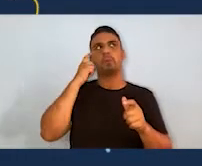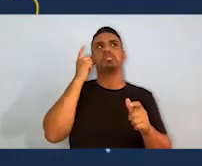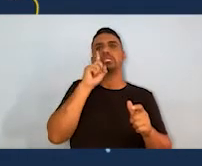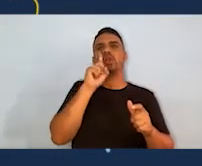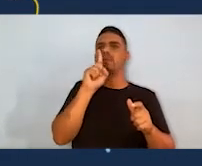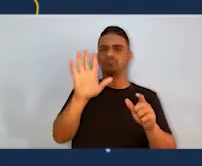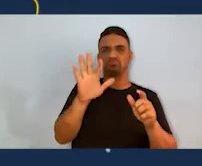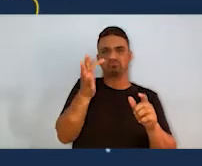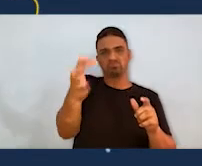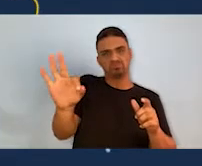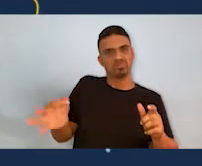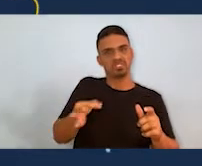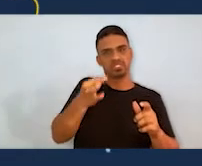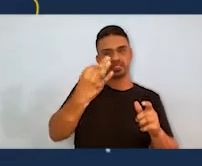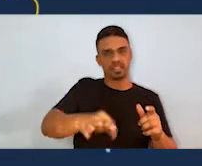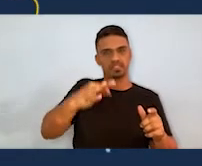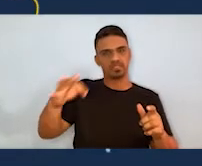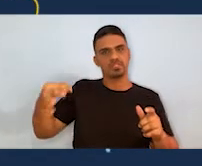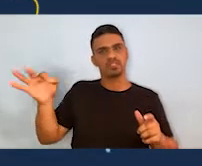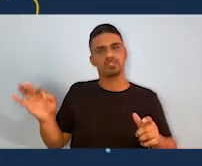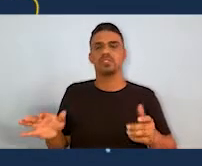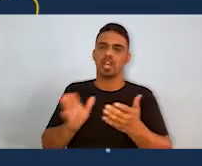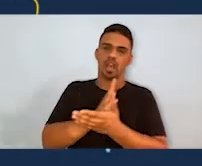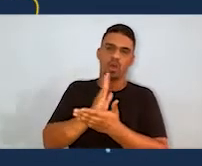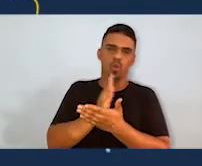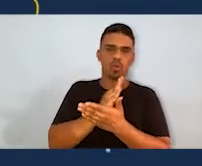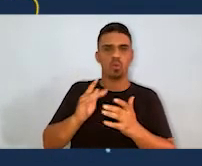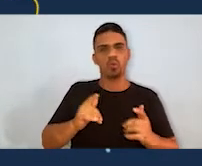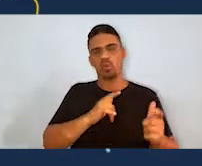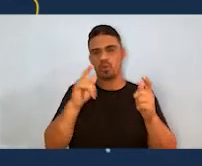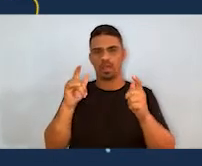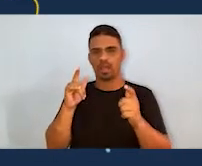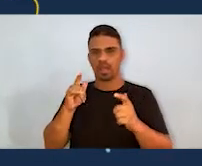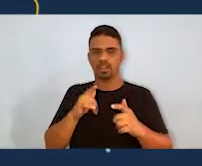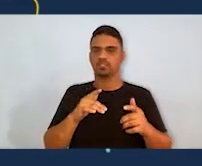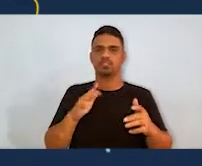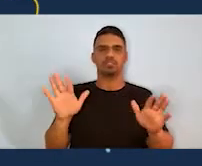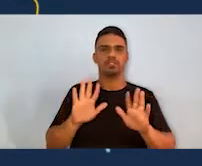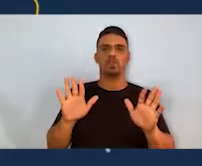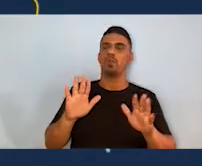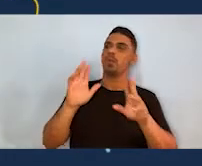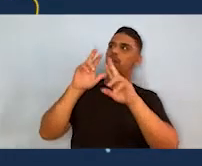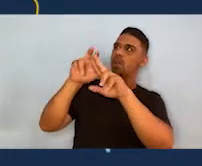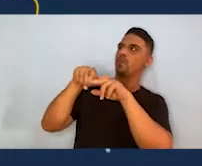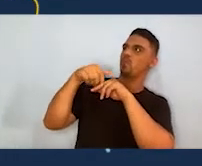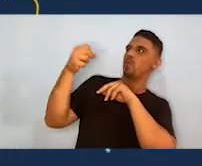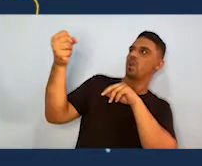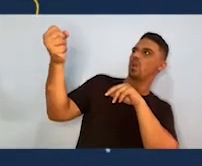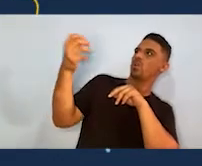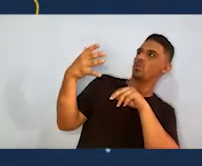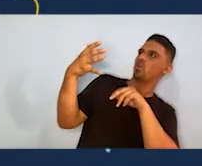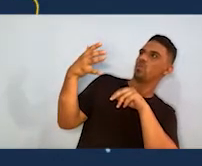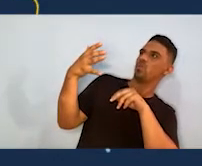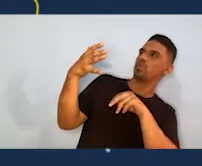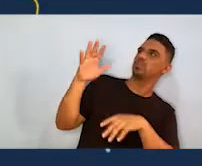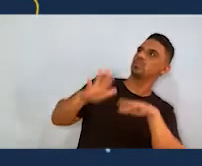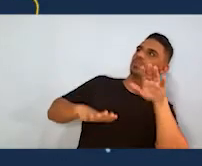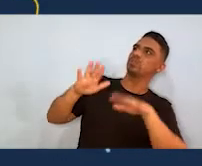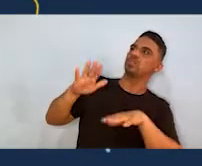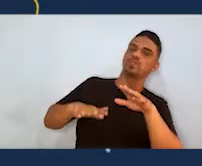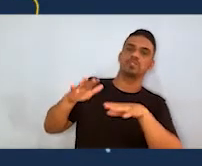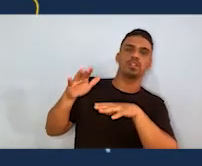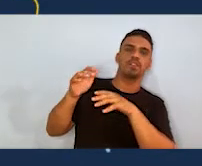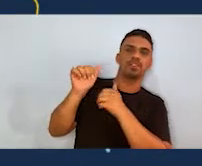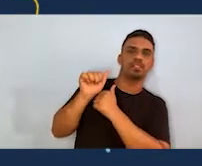estão certinhos, os dois tem que estar, eles não vão estar simétricos. Por um lado, é por causa da luz mesmo, a luz do olho, ela geralmente vai